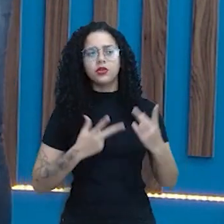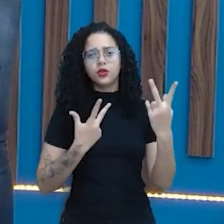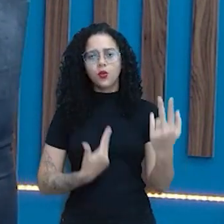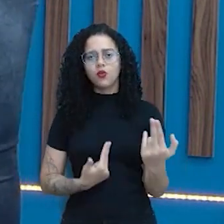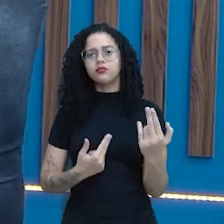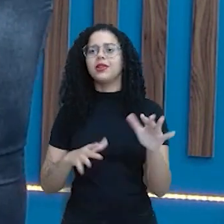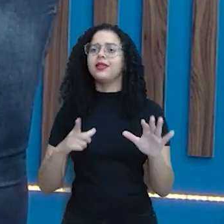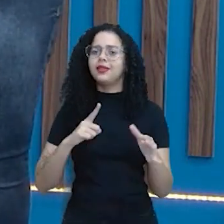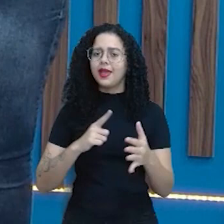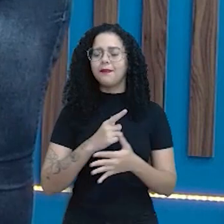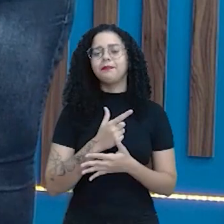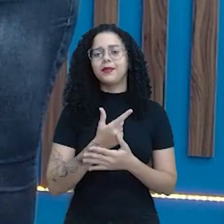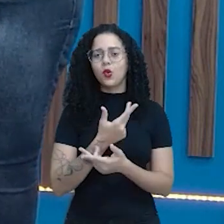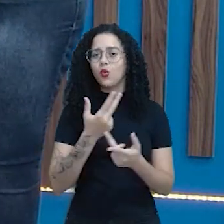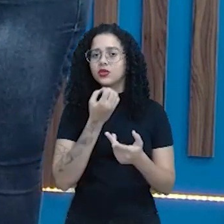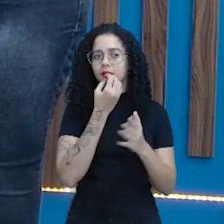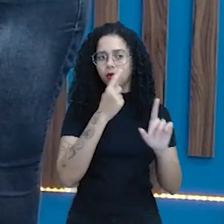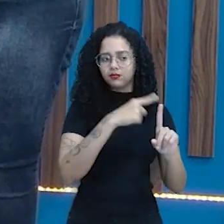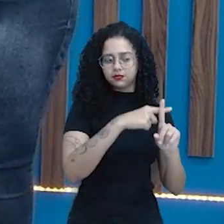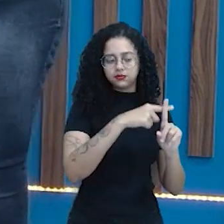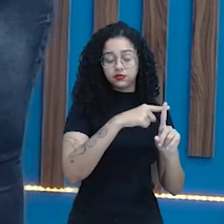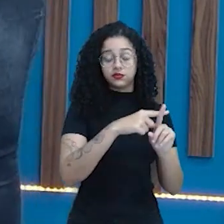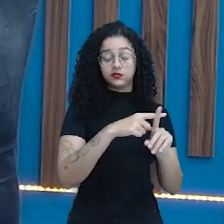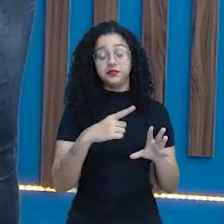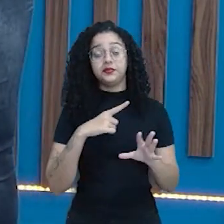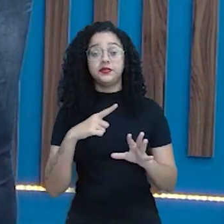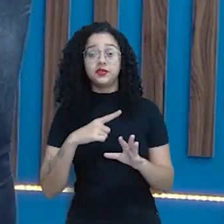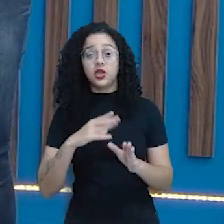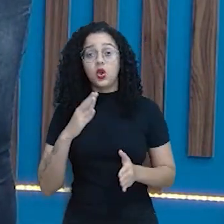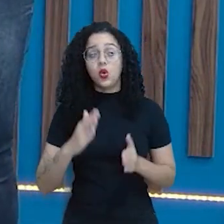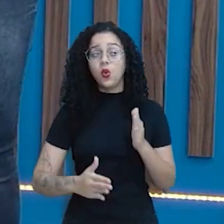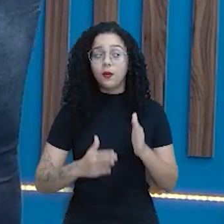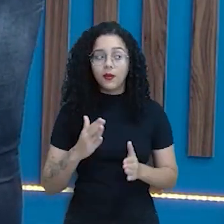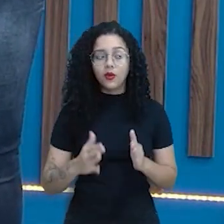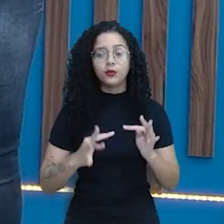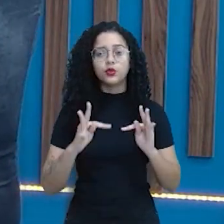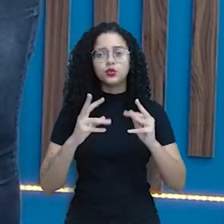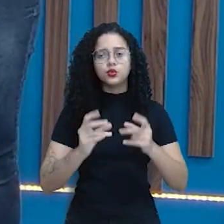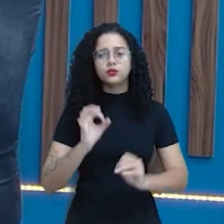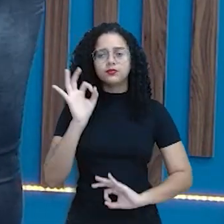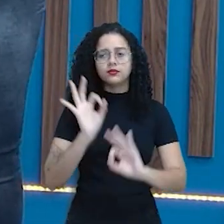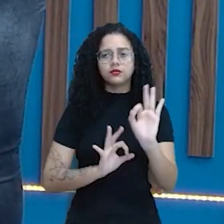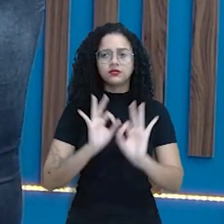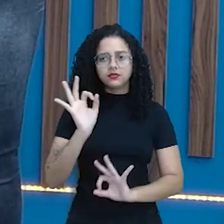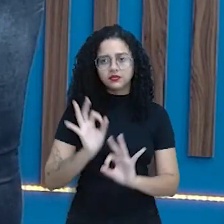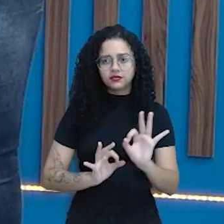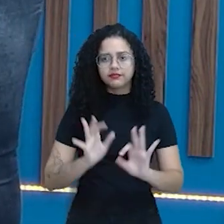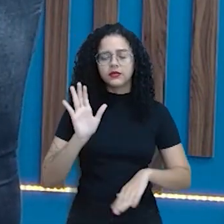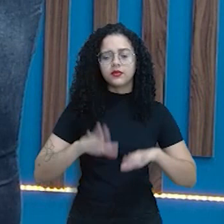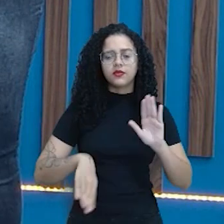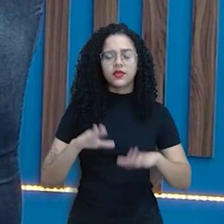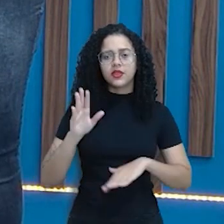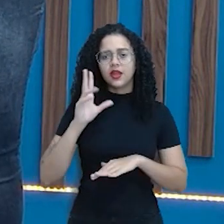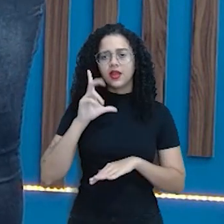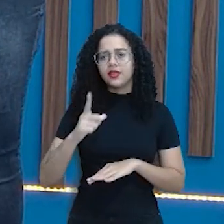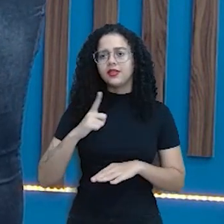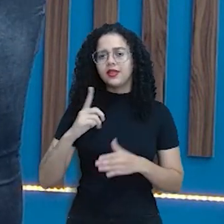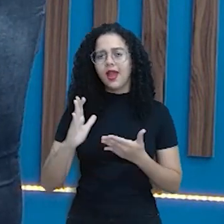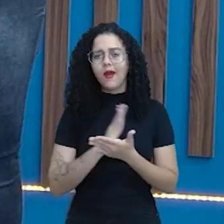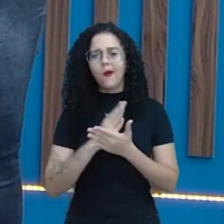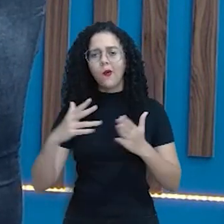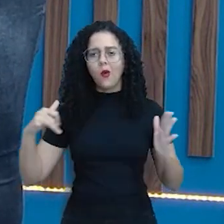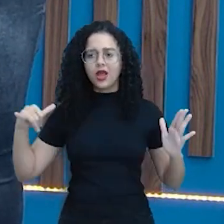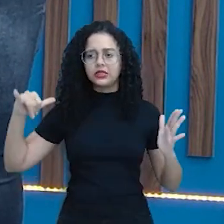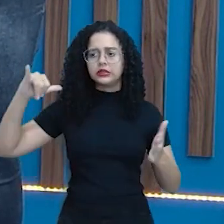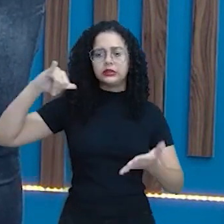gente viu que tem ali um robô, tudo programado, a probabilidade de ter algum acidente,